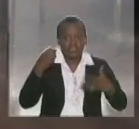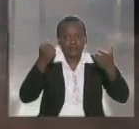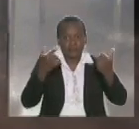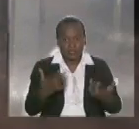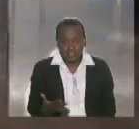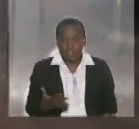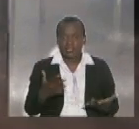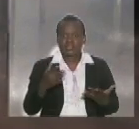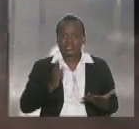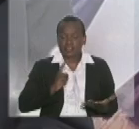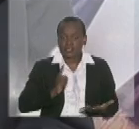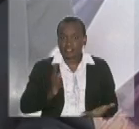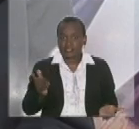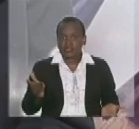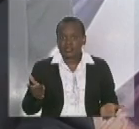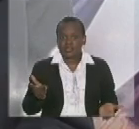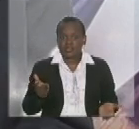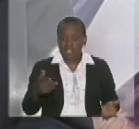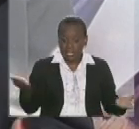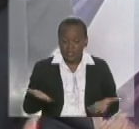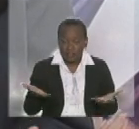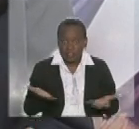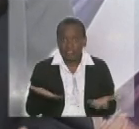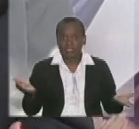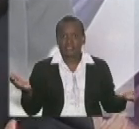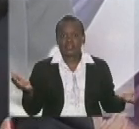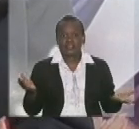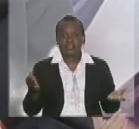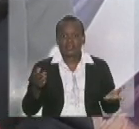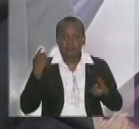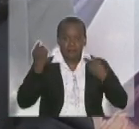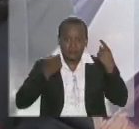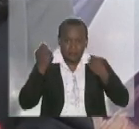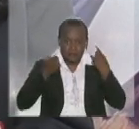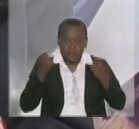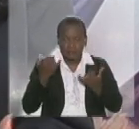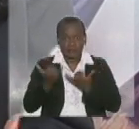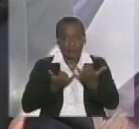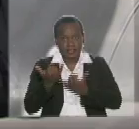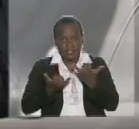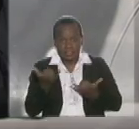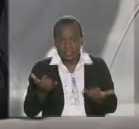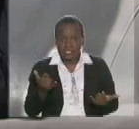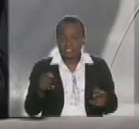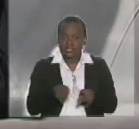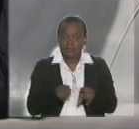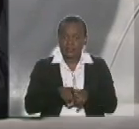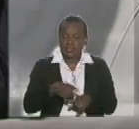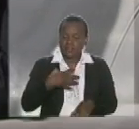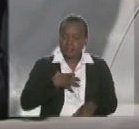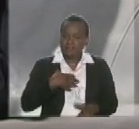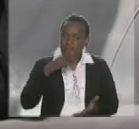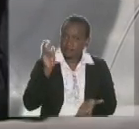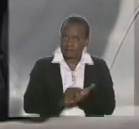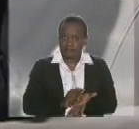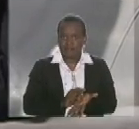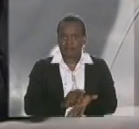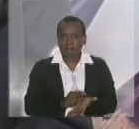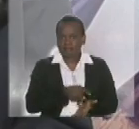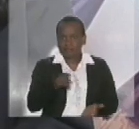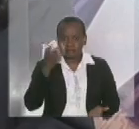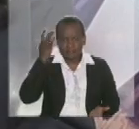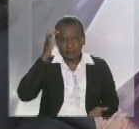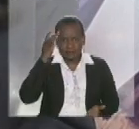ele fala disso, ele fala do agora, né? Da preocupação com o brincar e com o ser muito